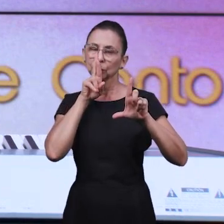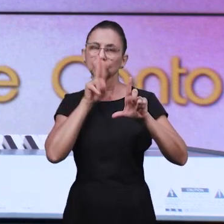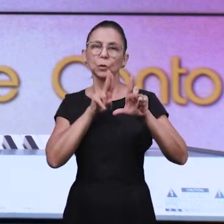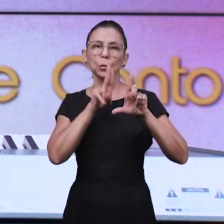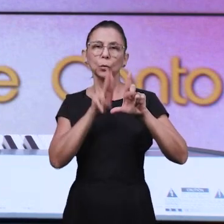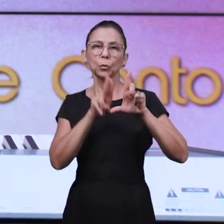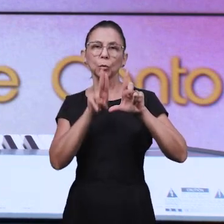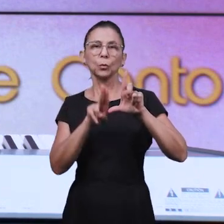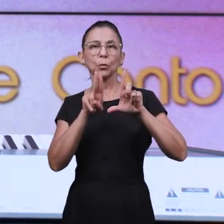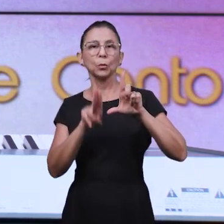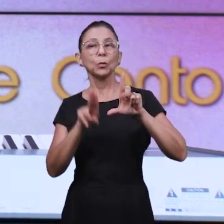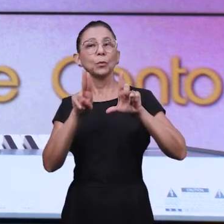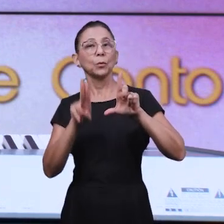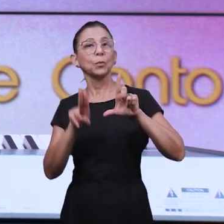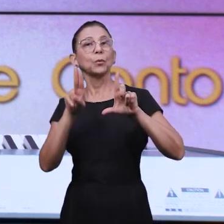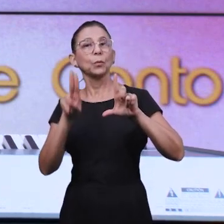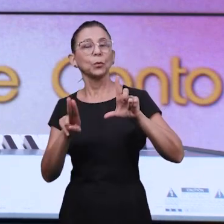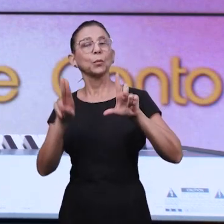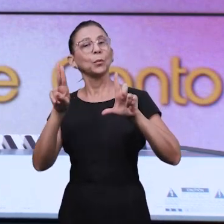Inspiramos.